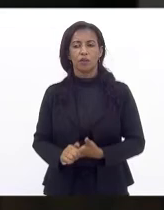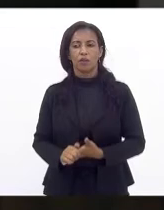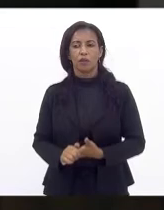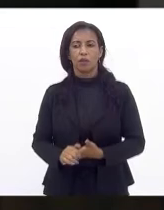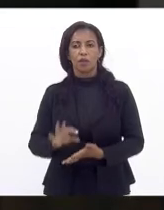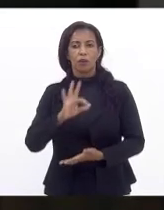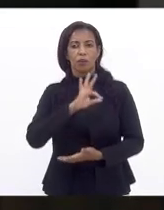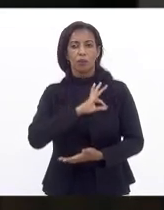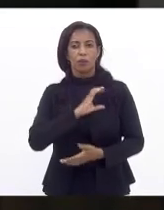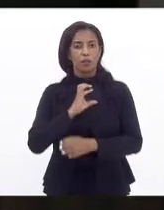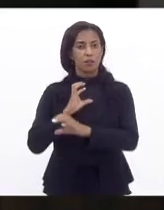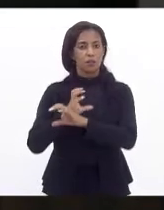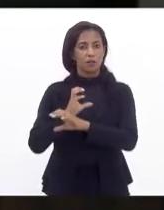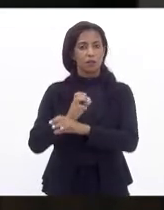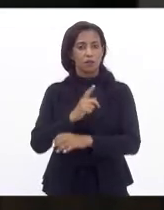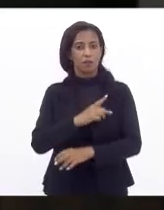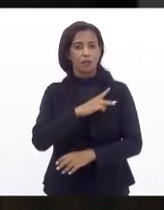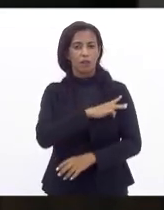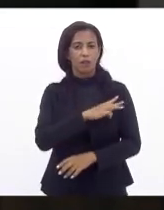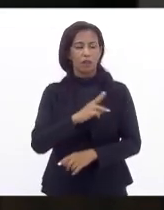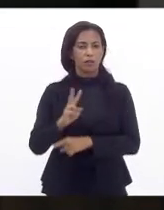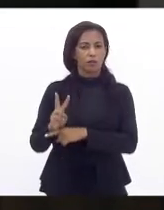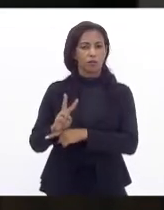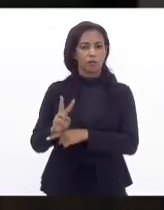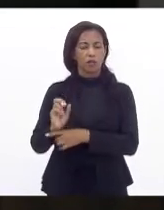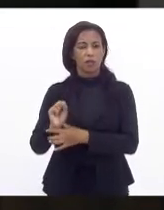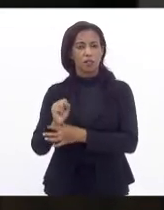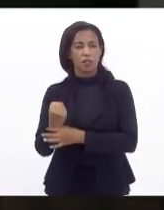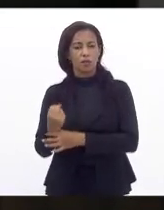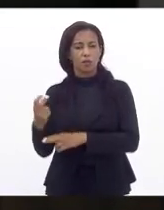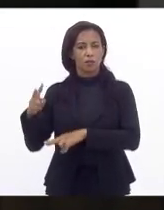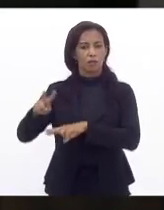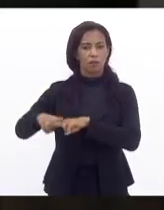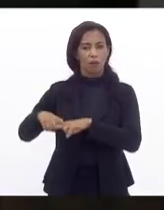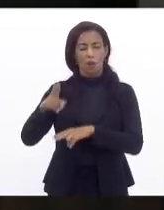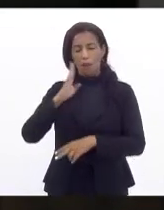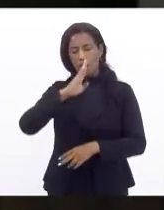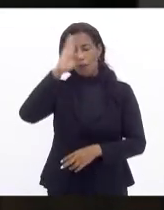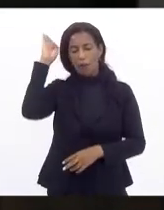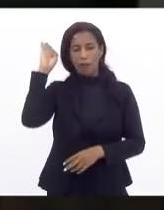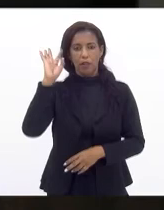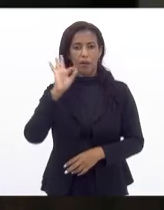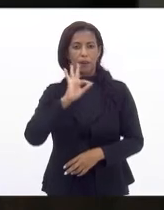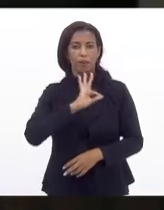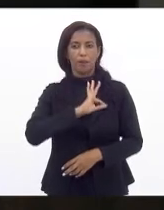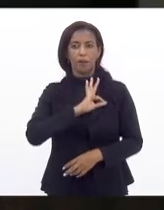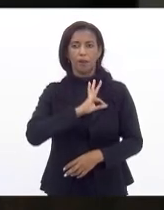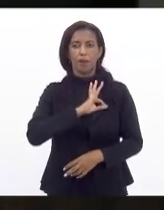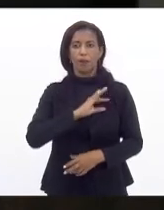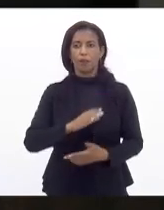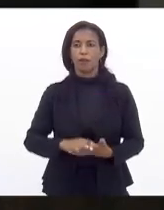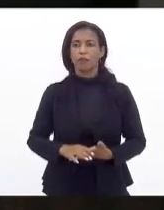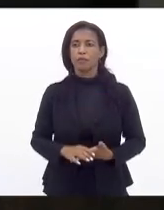quadros da Polícia Civil, Polícia Militar, inspetores, Segurança Penitenciária, Corpo de Bombeiro, Polícia...